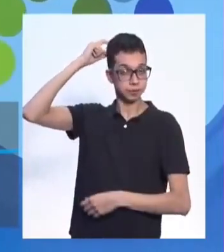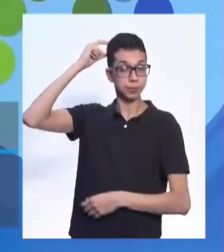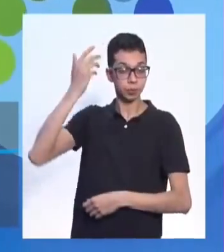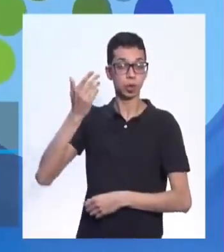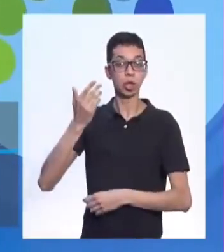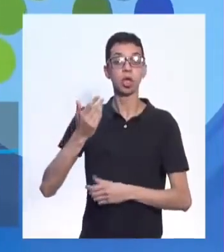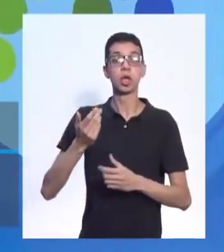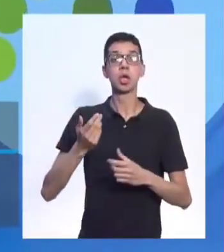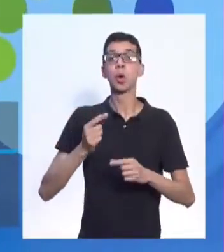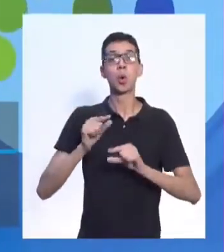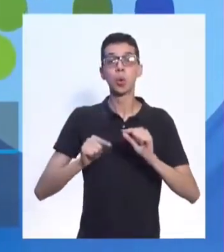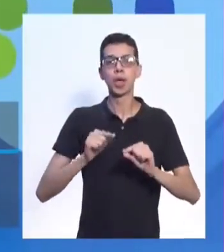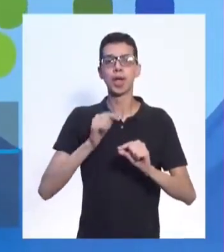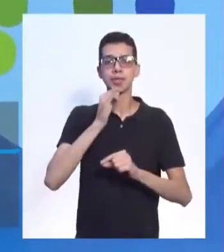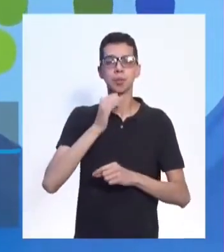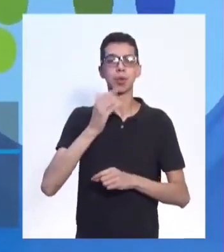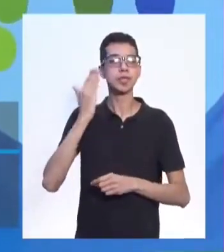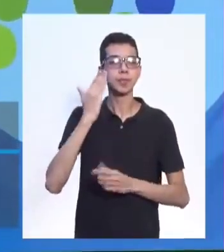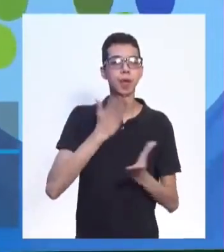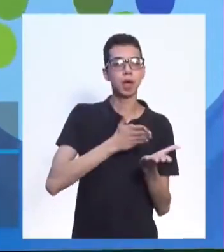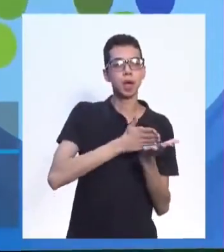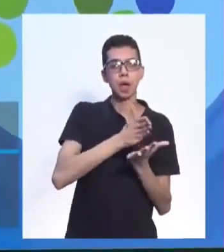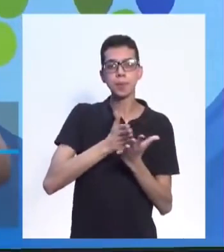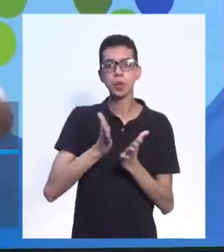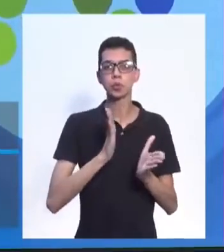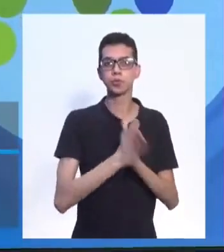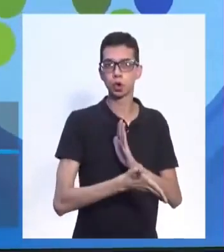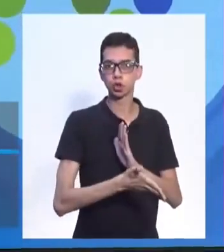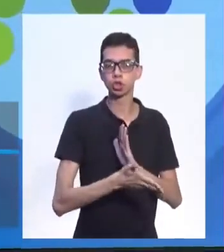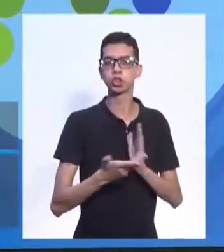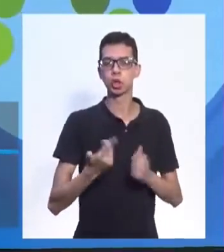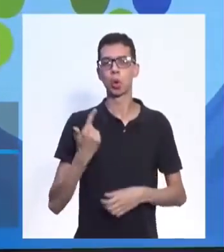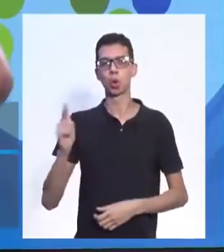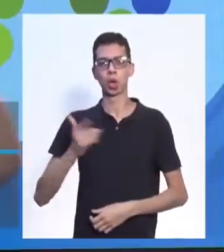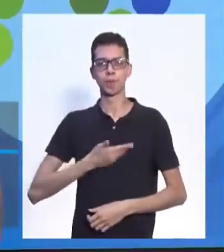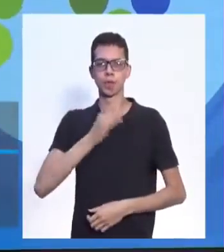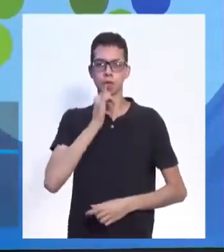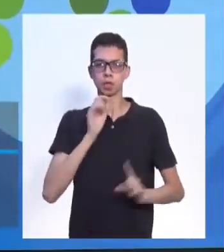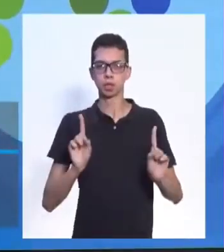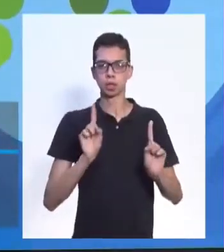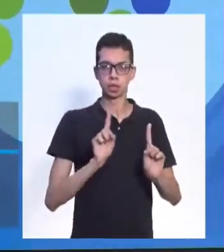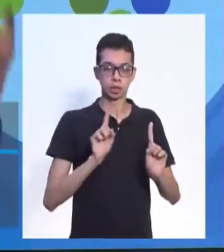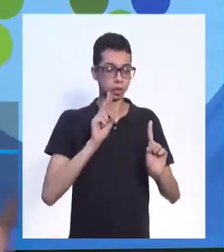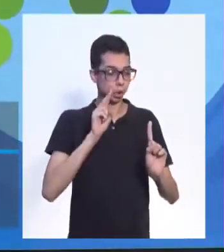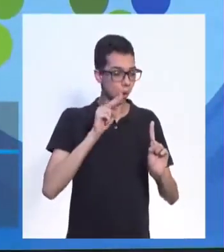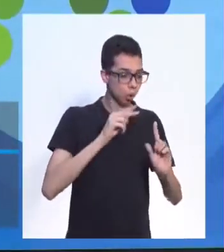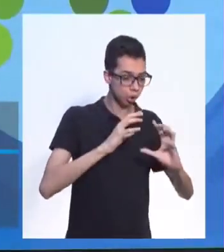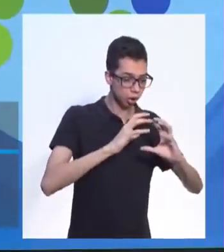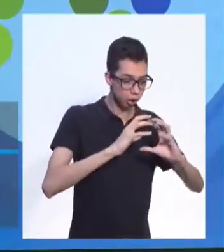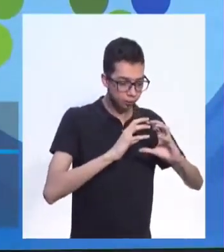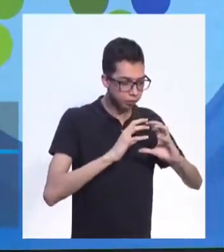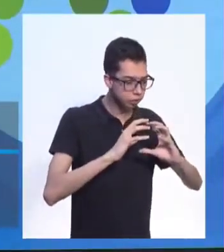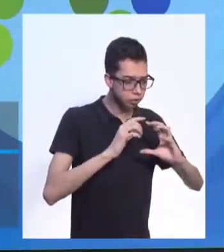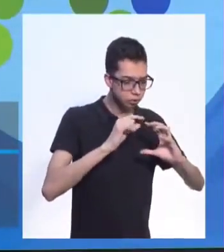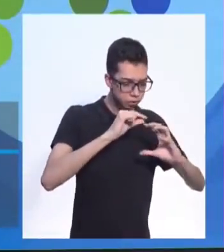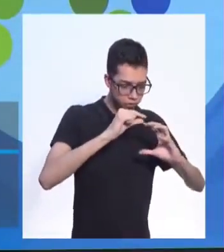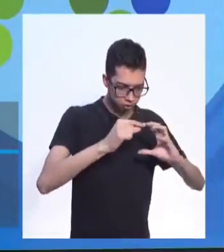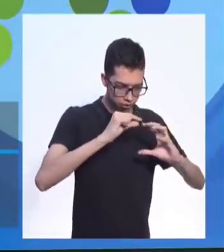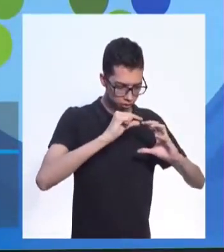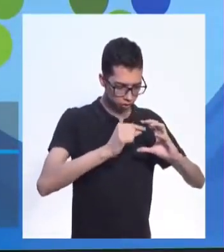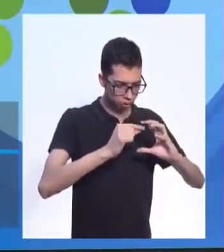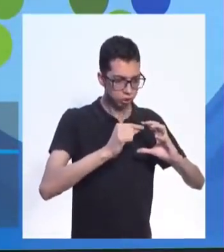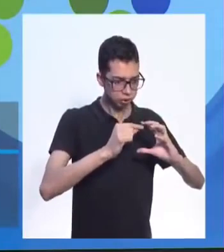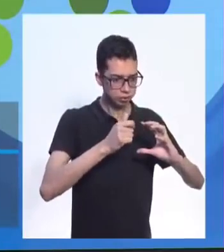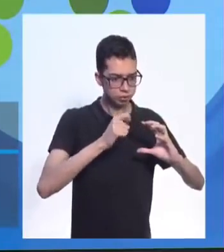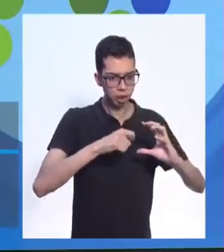fuga nas tranças, para poder saber o caminho e tudo mais. Então, existia ali um movimento, né, que foi muito grande. E a